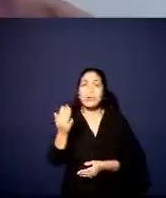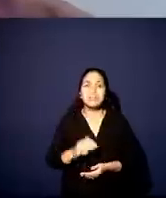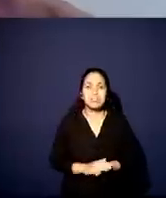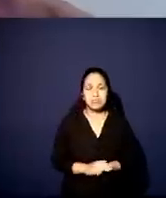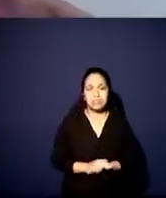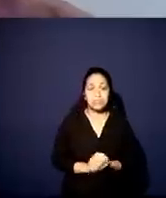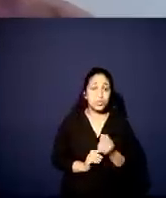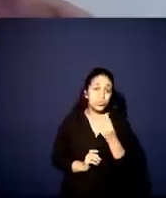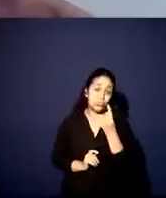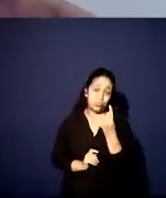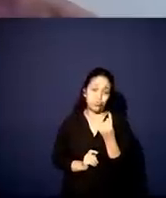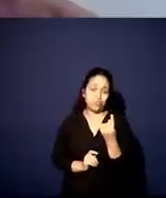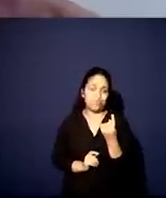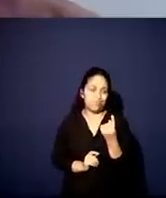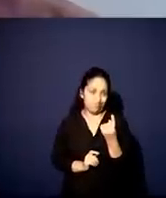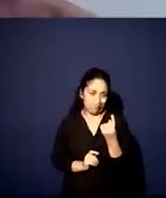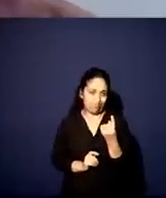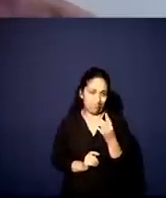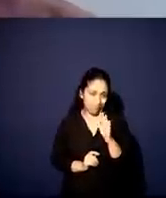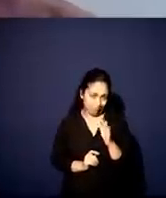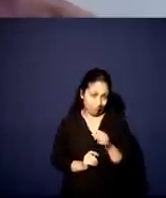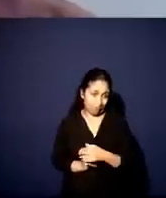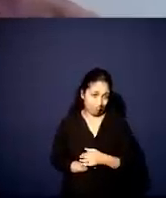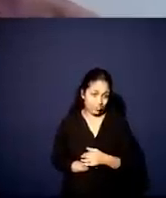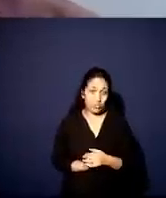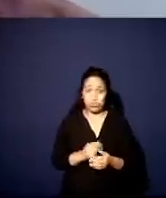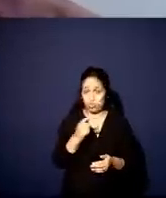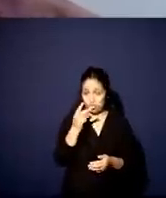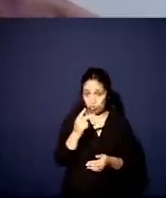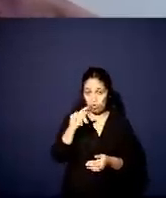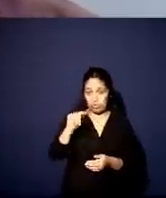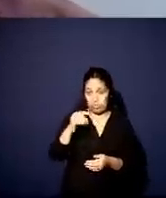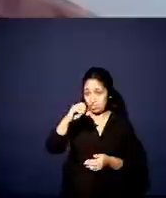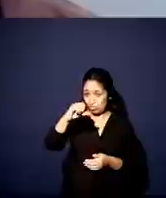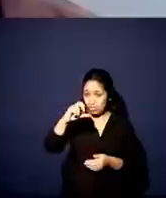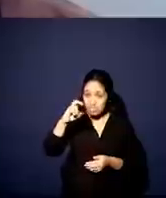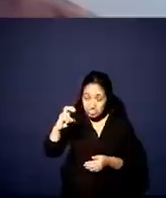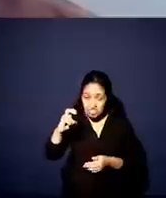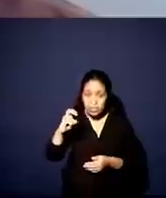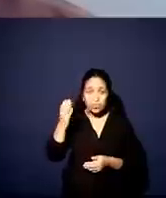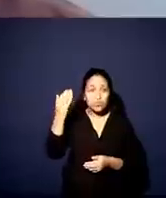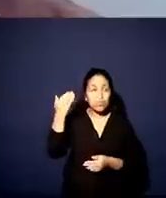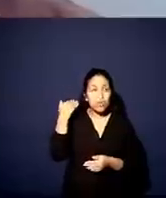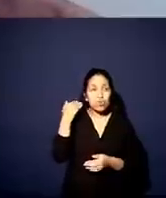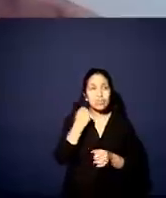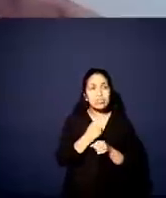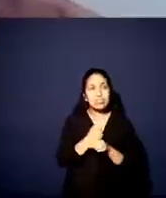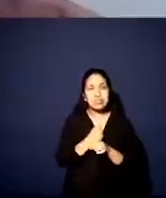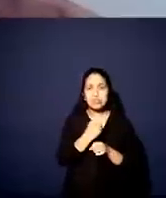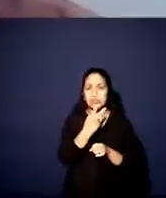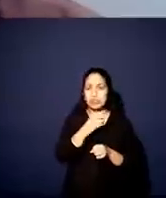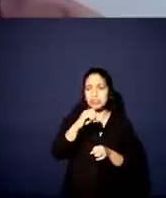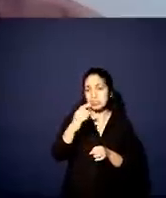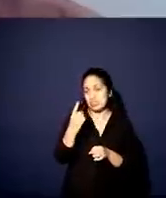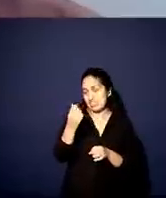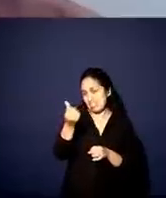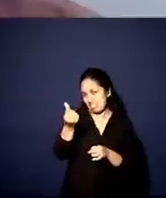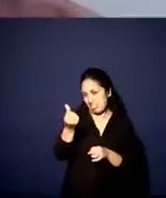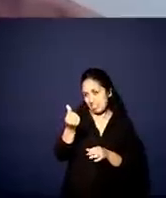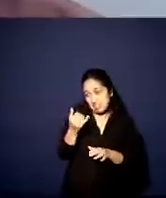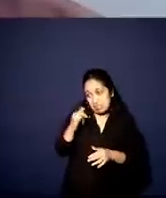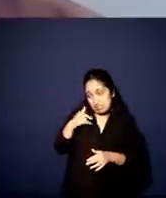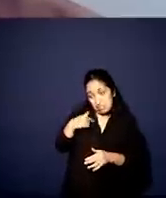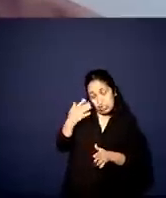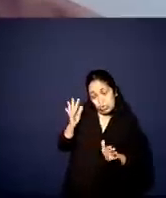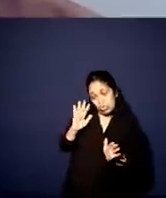vez, de 2,95 em 2016, se não me engano. Uma vez a